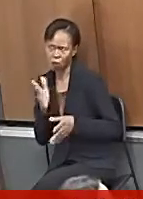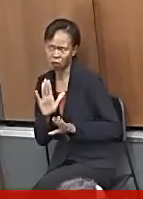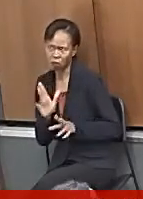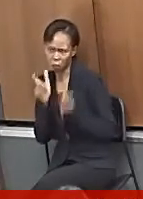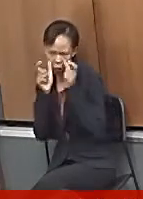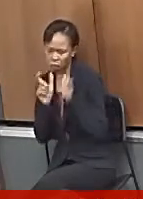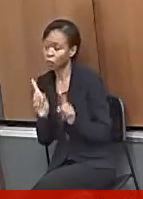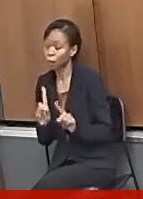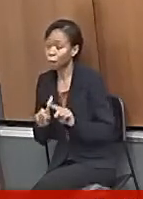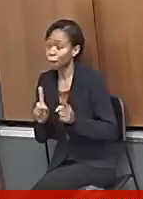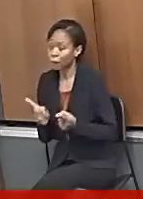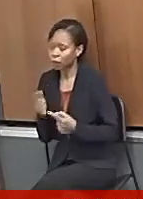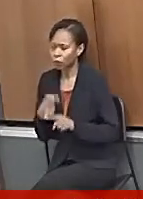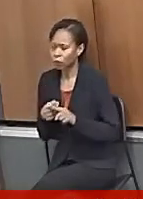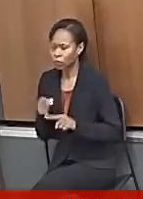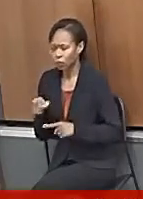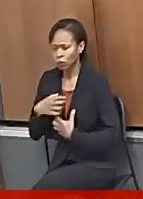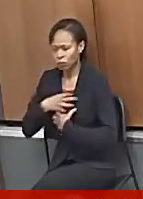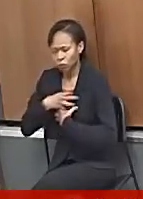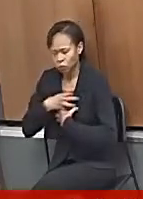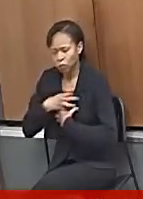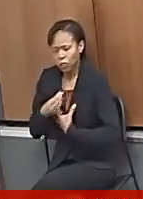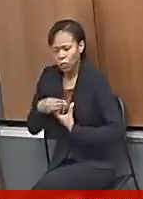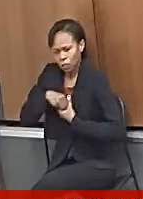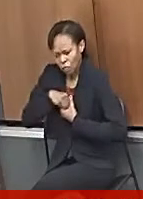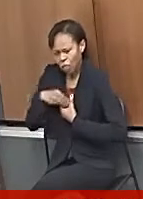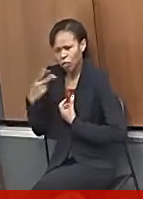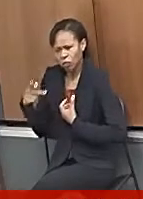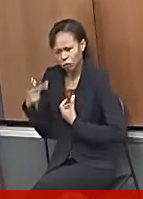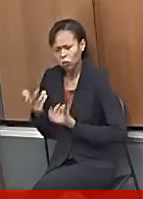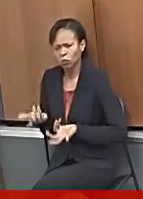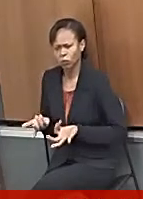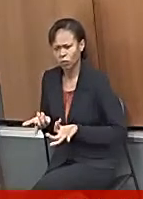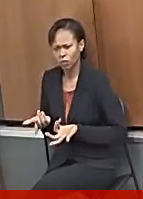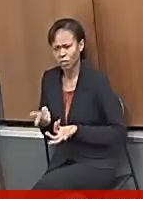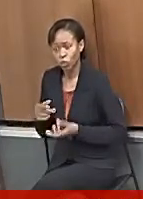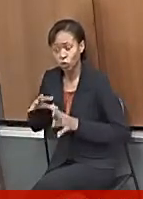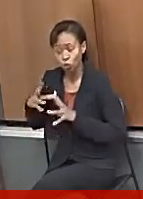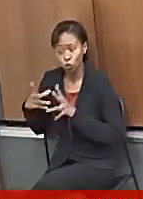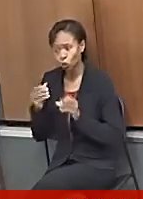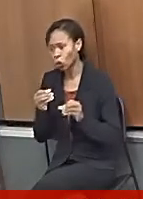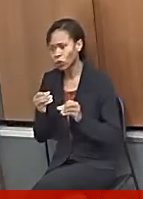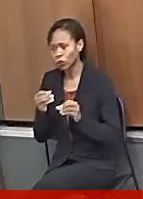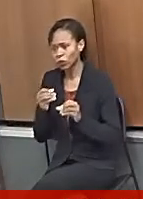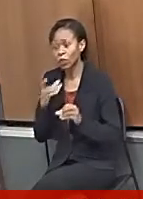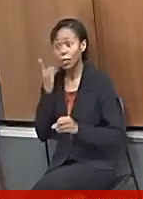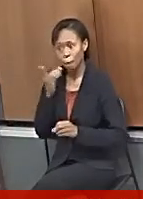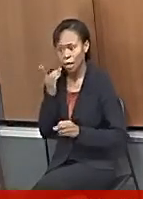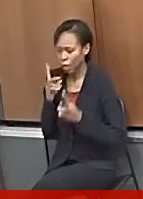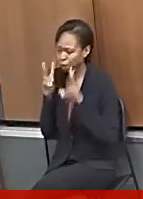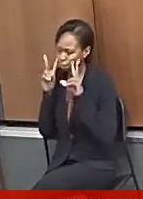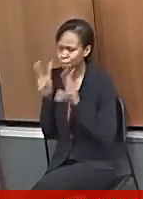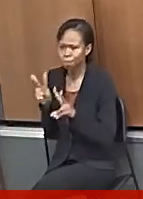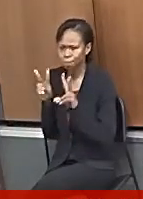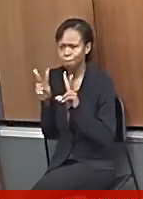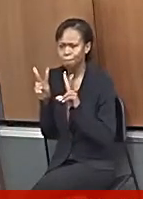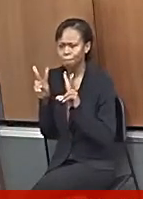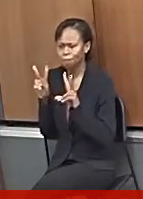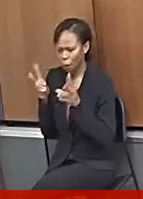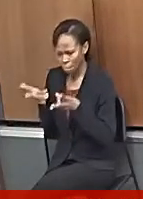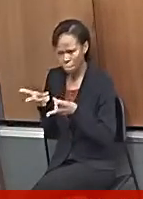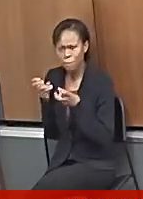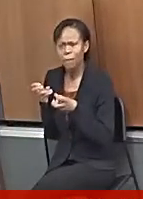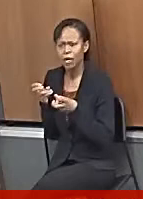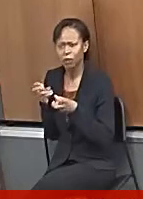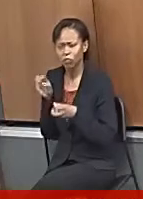esse sentimento vem é do interior de vossa excelência e é reconhecido por todos os parlamentares como o parlamentar